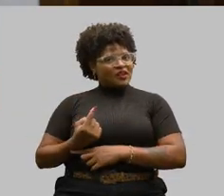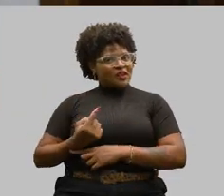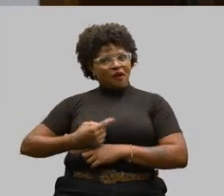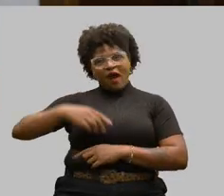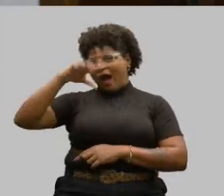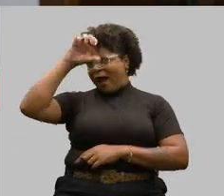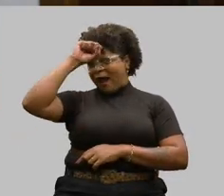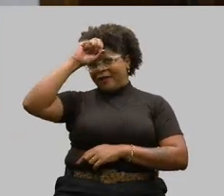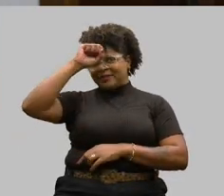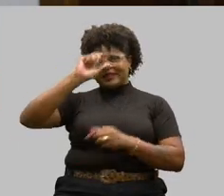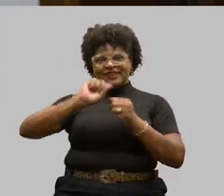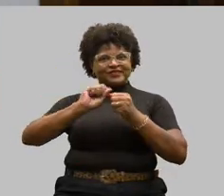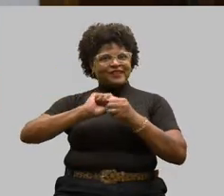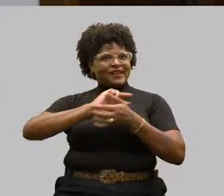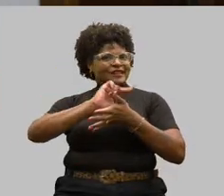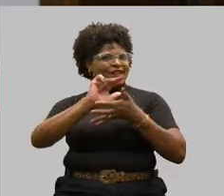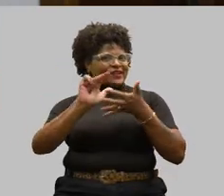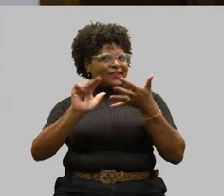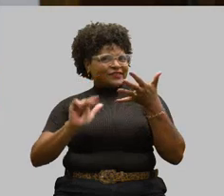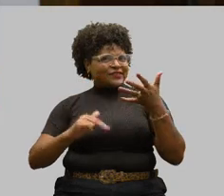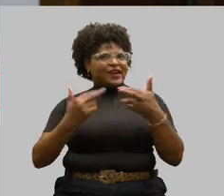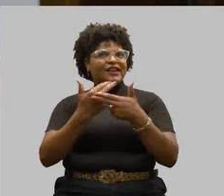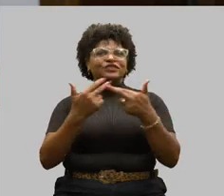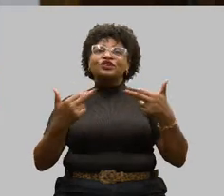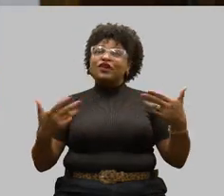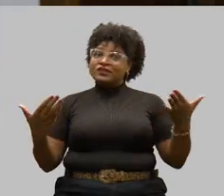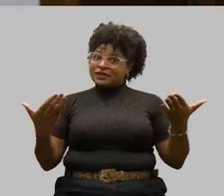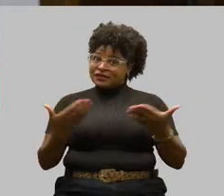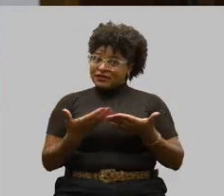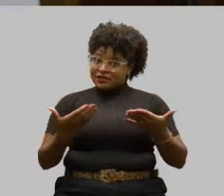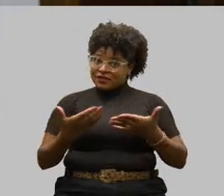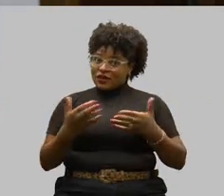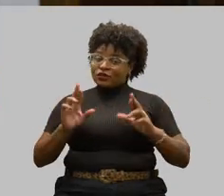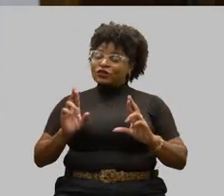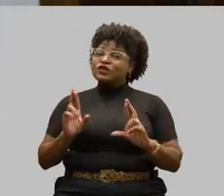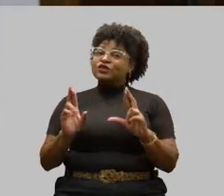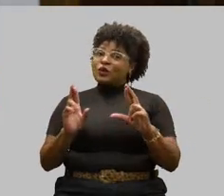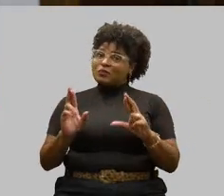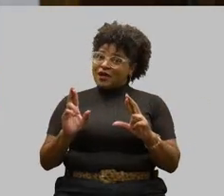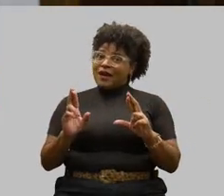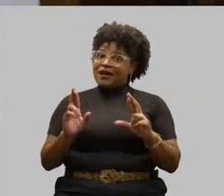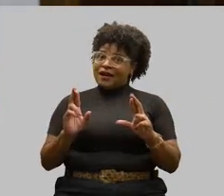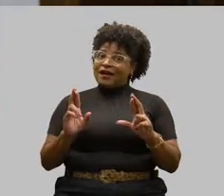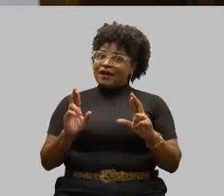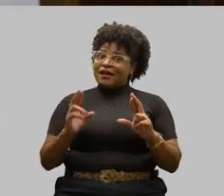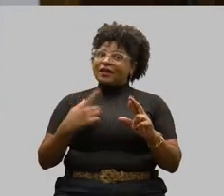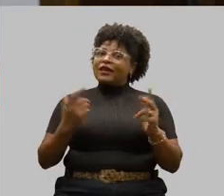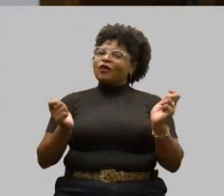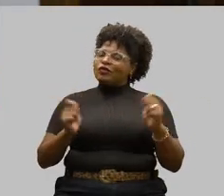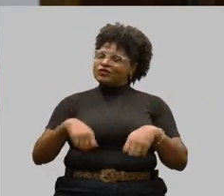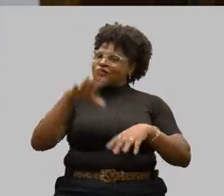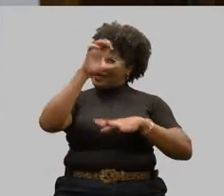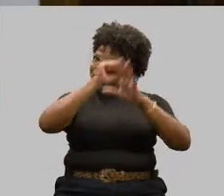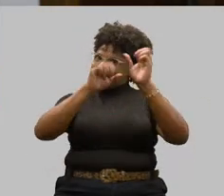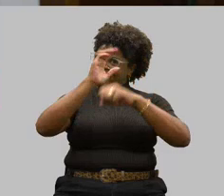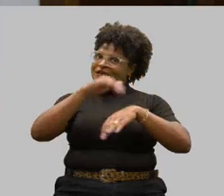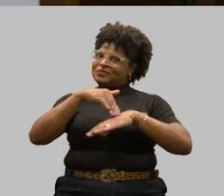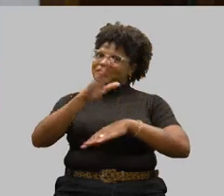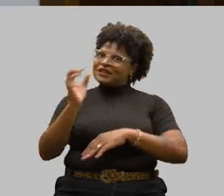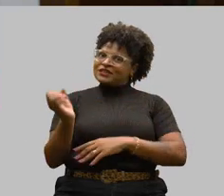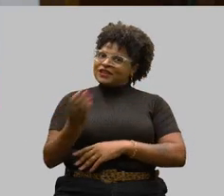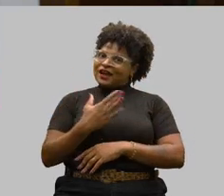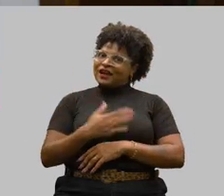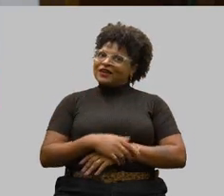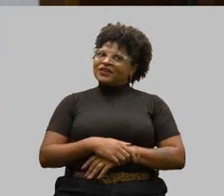nas coisas com essas coisas agora e tomara que eu aprendo umas coisas novas e eu